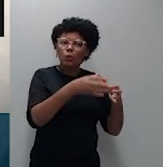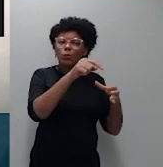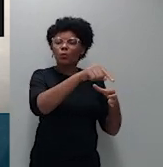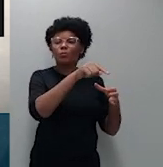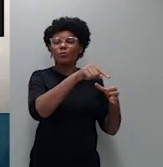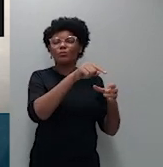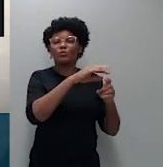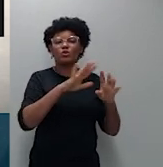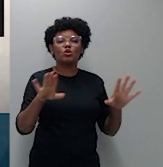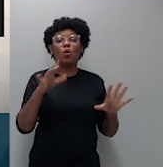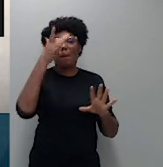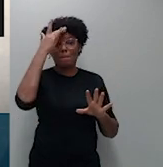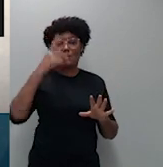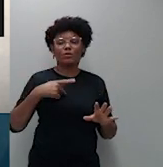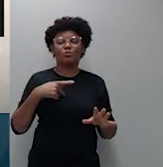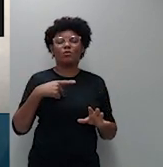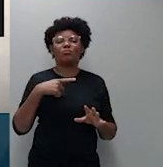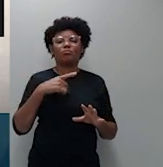pessoa